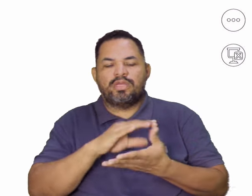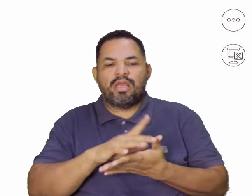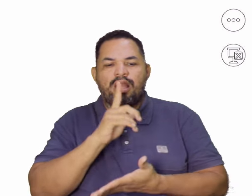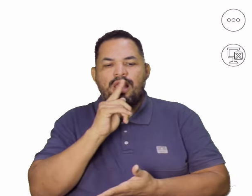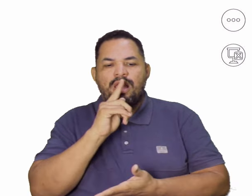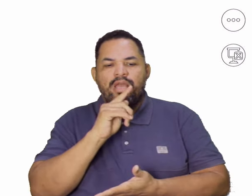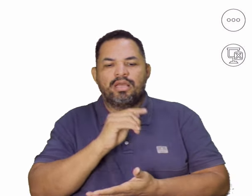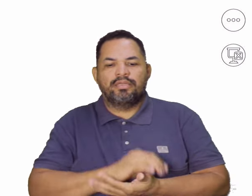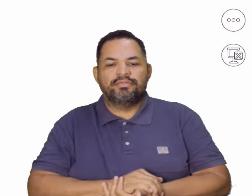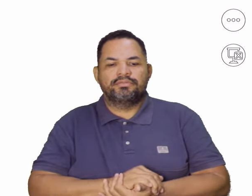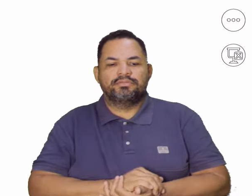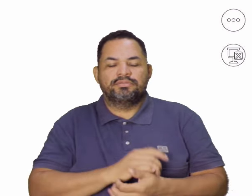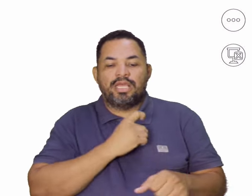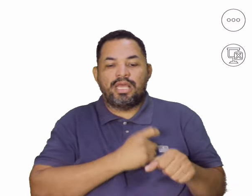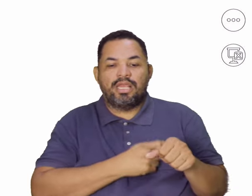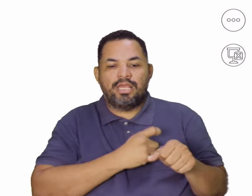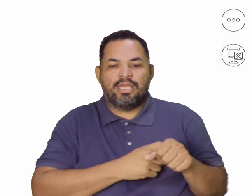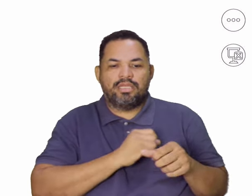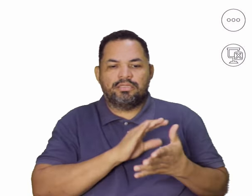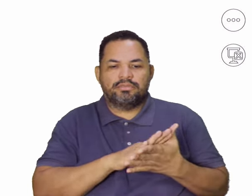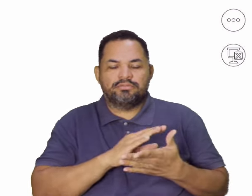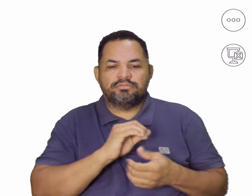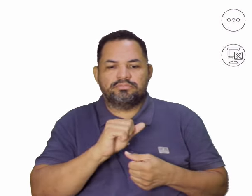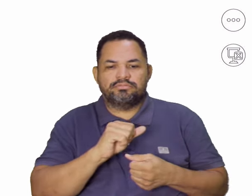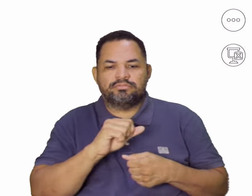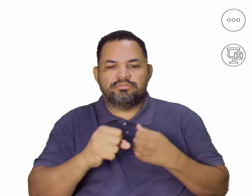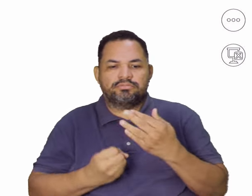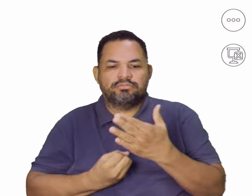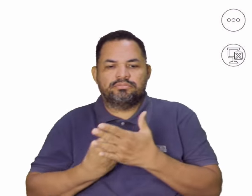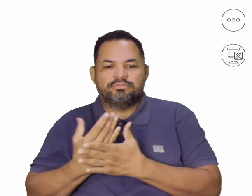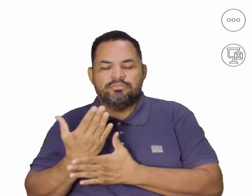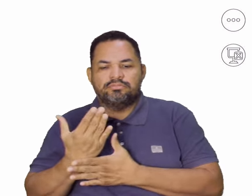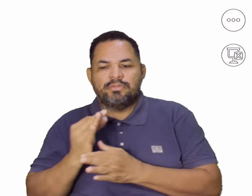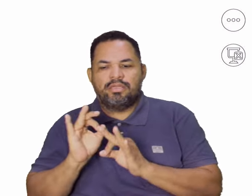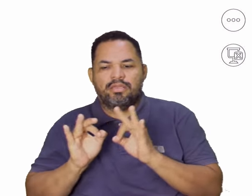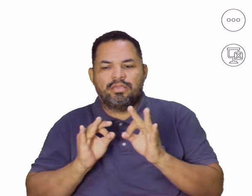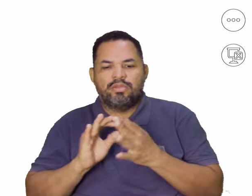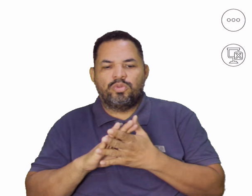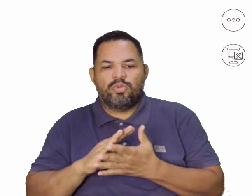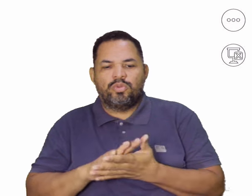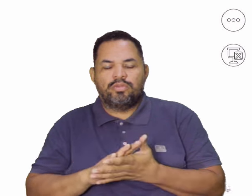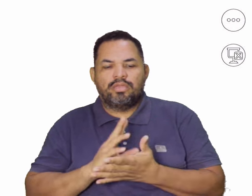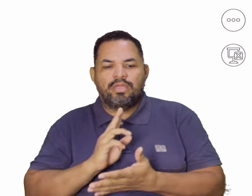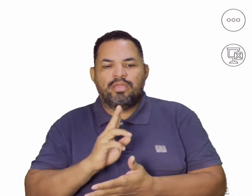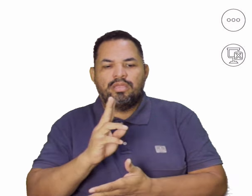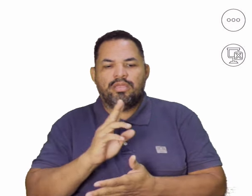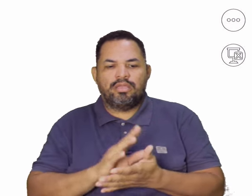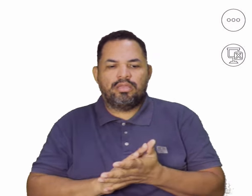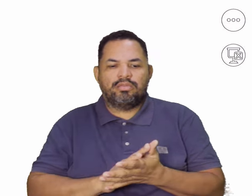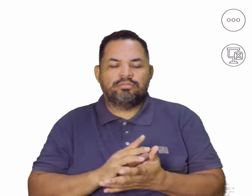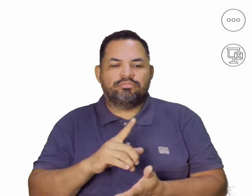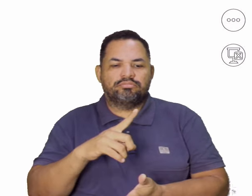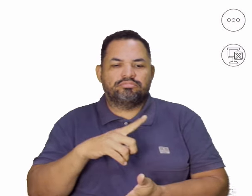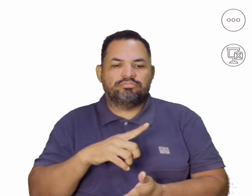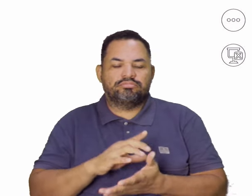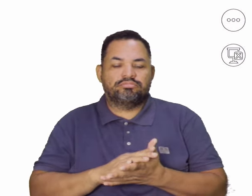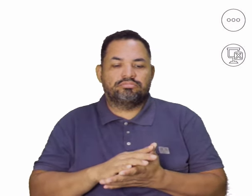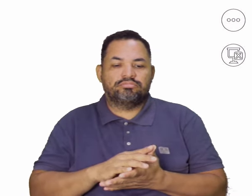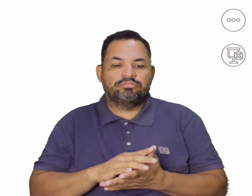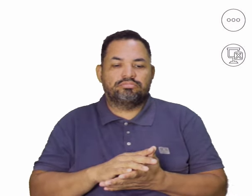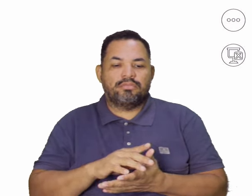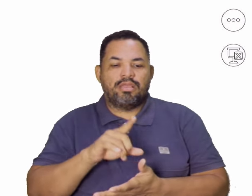fase sólida liberando os ions PB + 2 e 2 I menos a constante ela considera